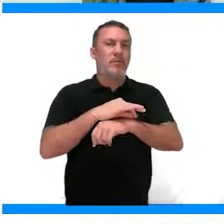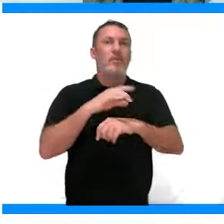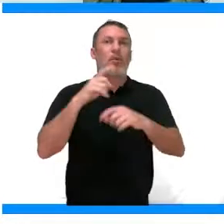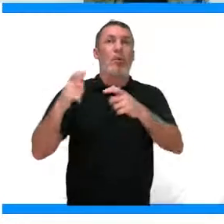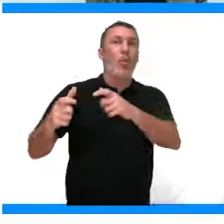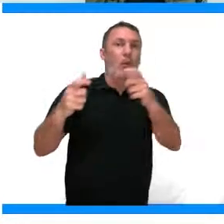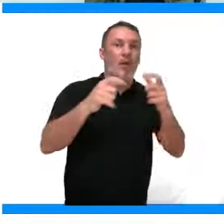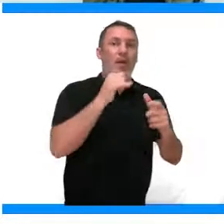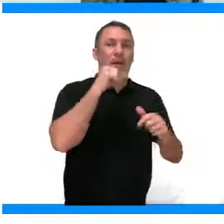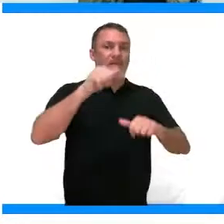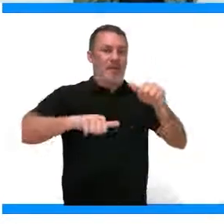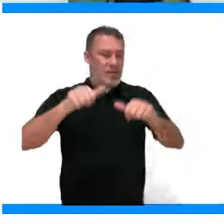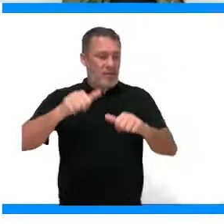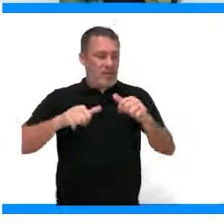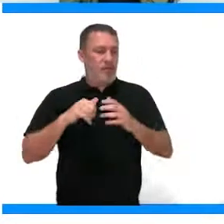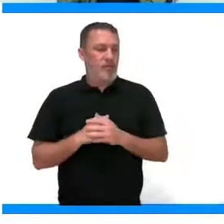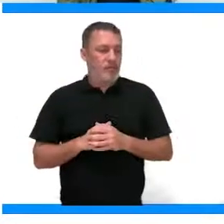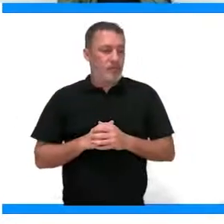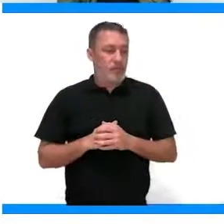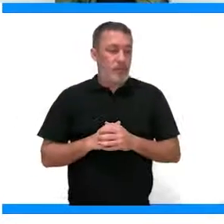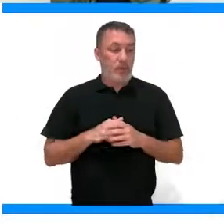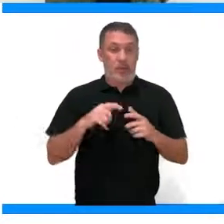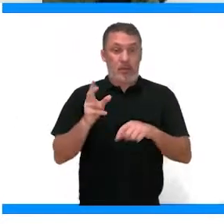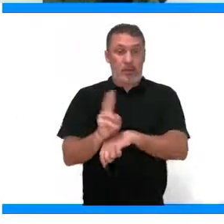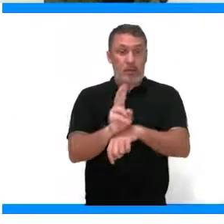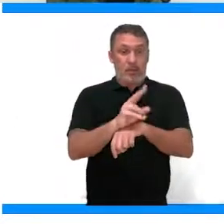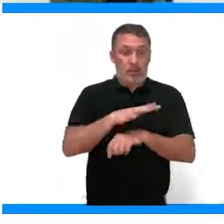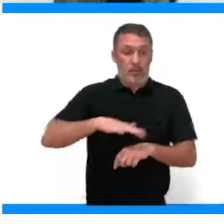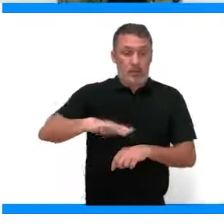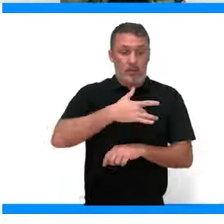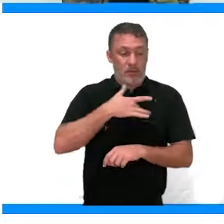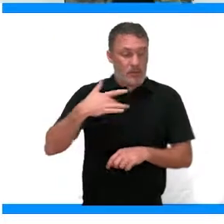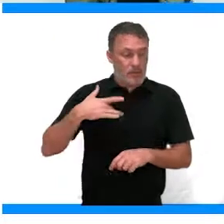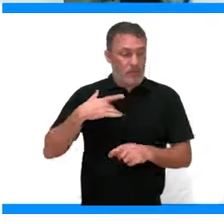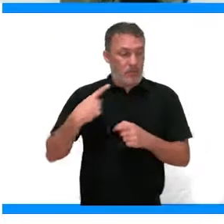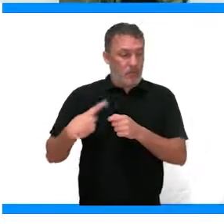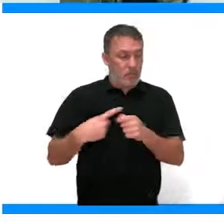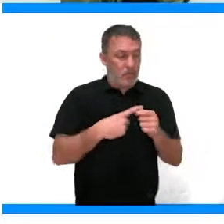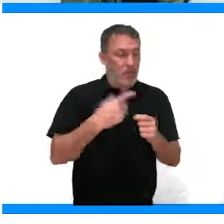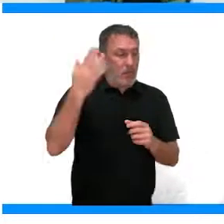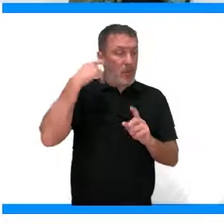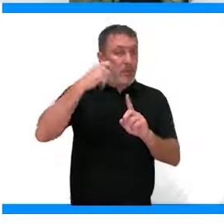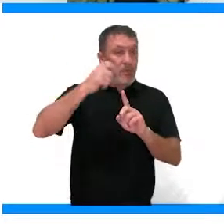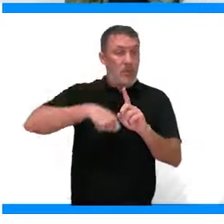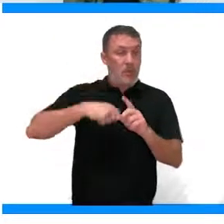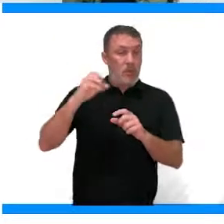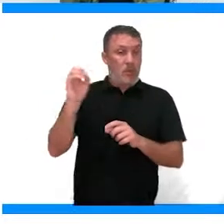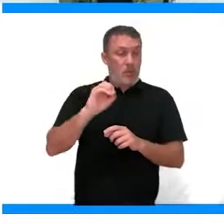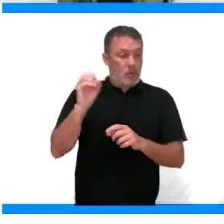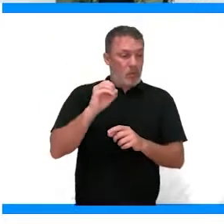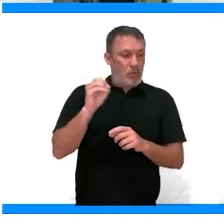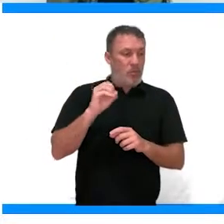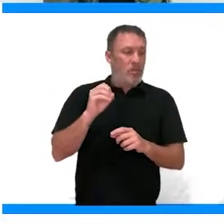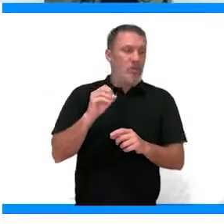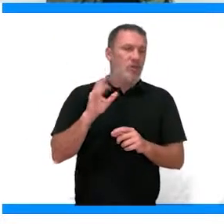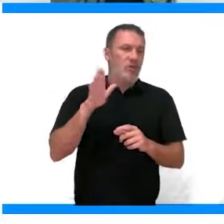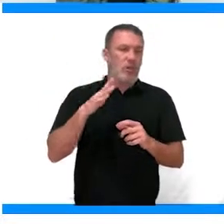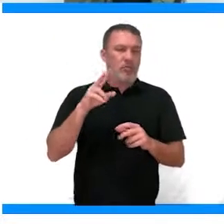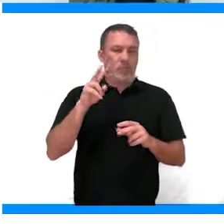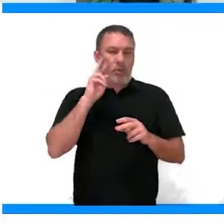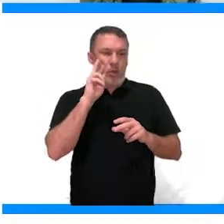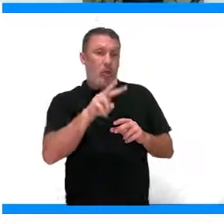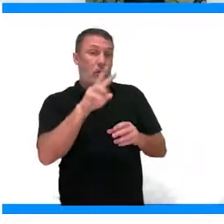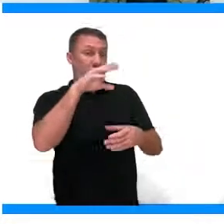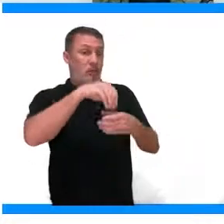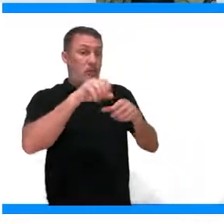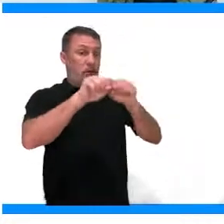escolhidos de uma região em avaliação. O Serviço de Vigilância Sanitária de um município, no mês de outubro do ano corrente,